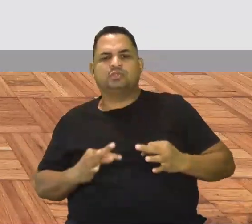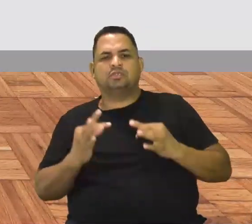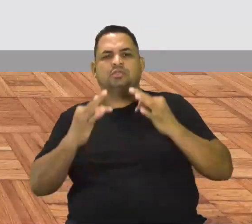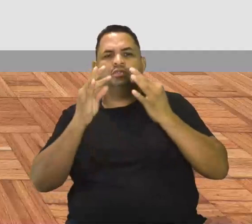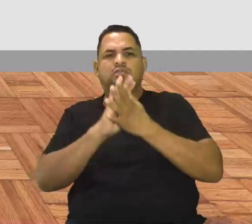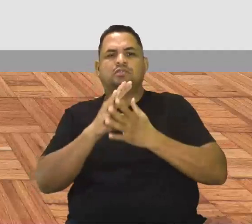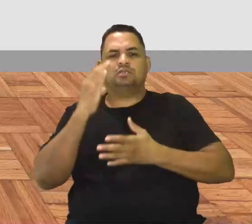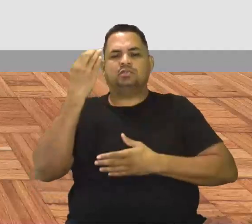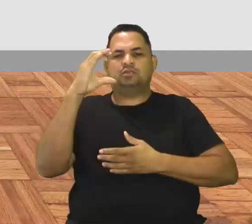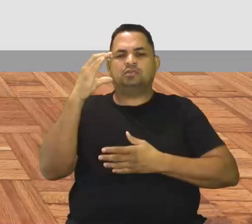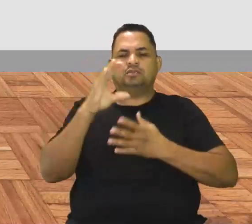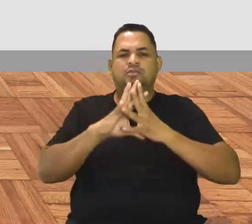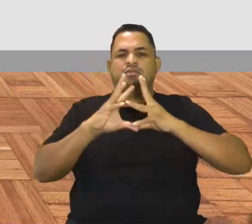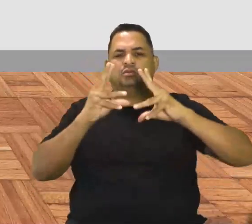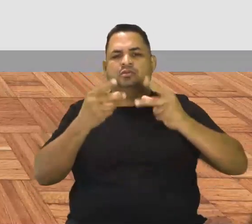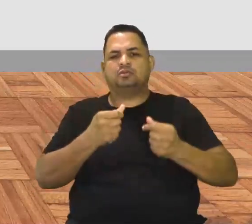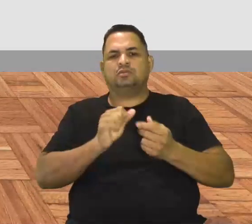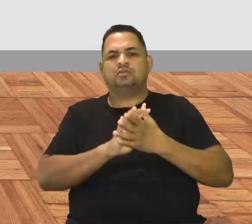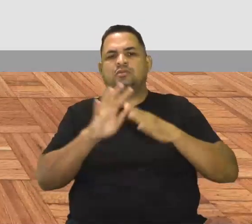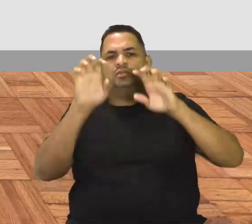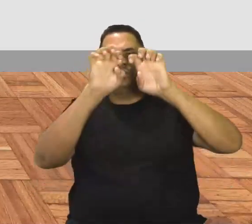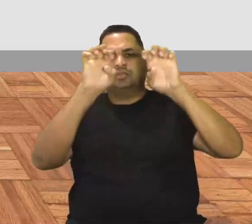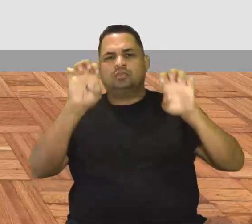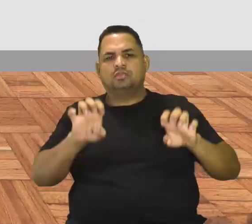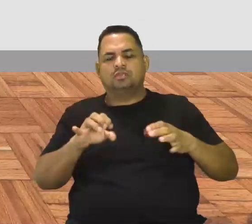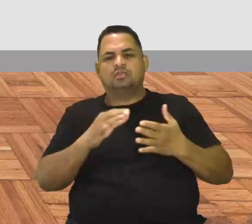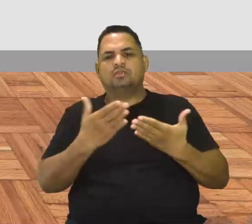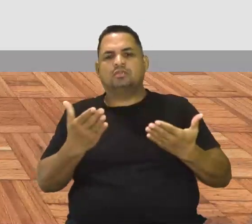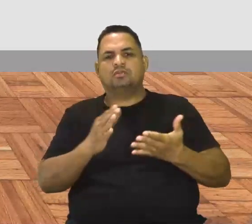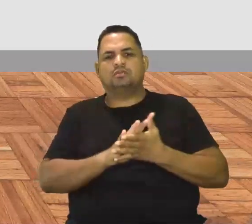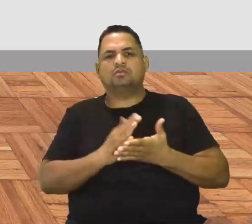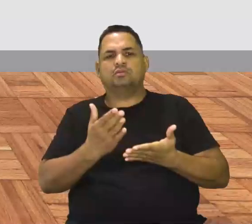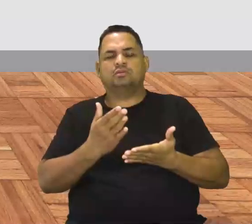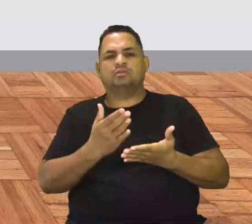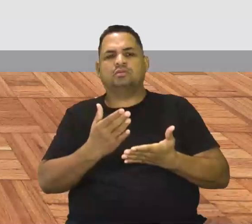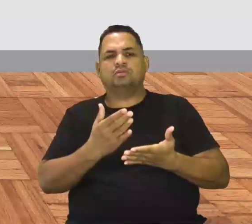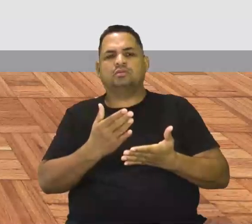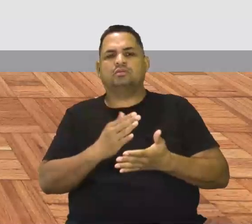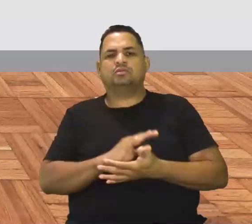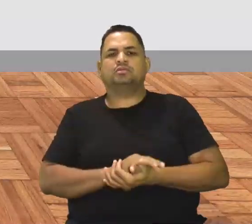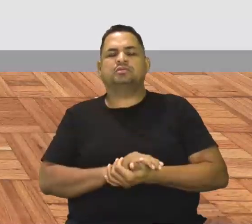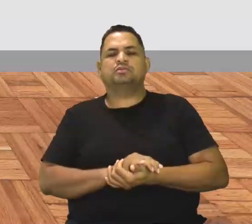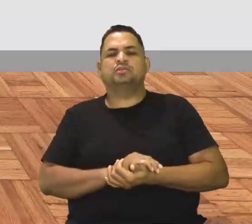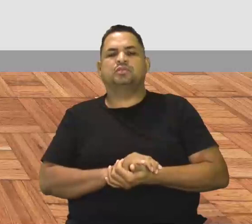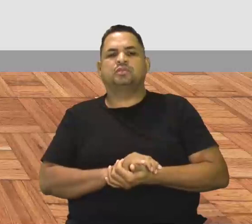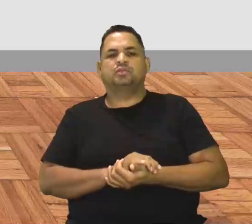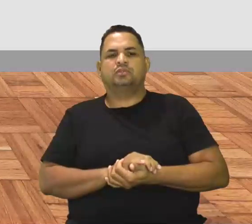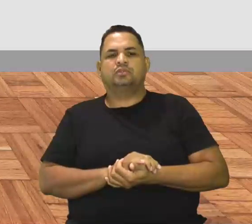a ciência, veio toda uma estrutura que fez com que o Japão se desenvolvesse,